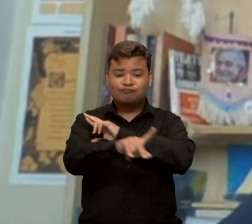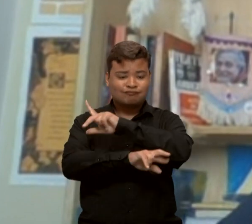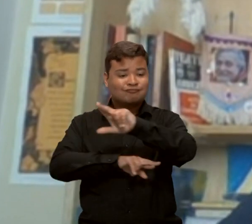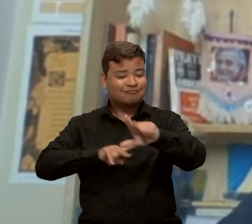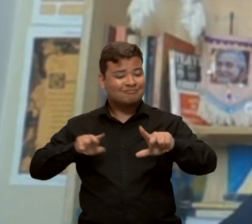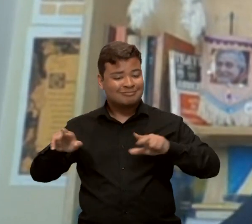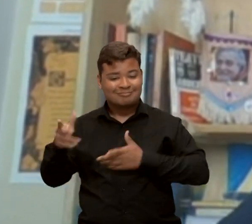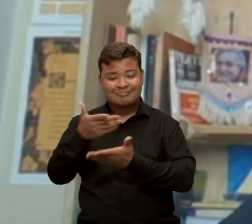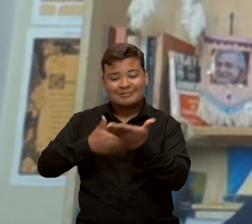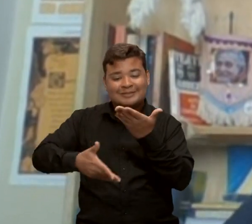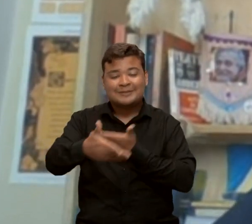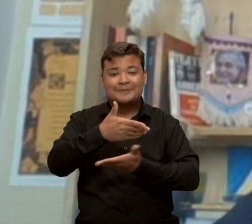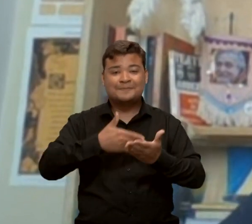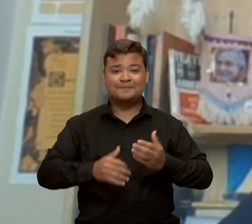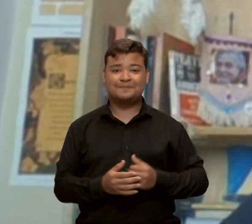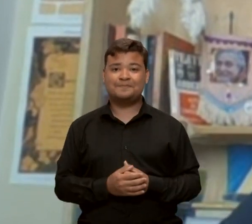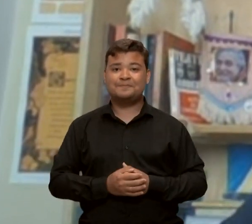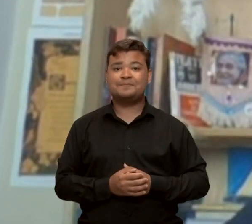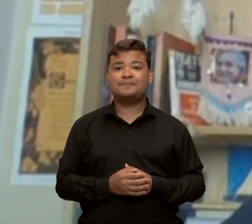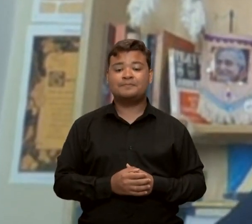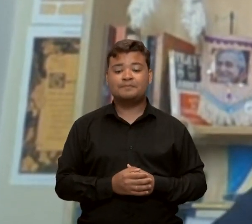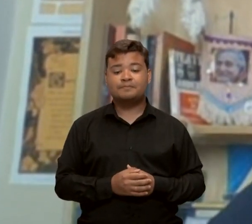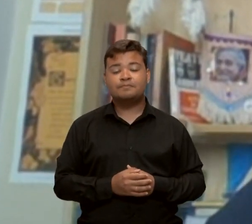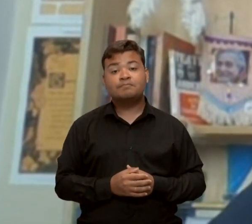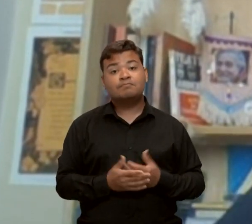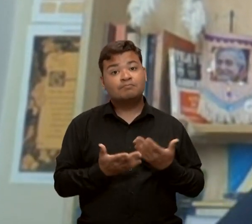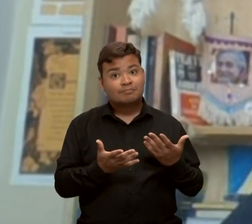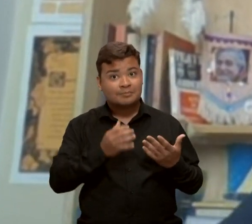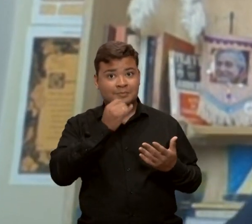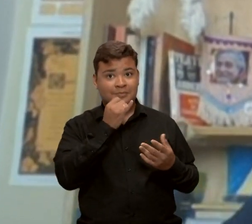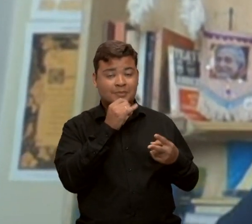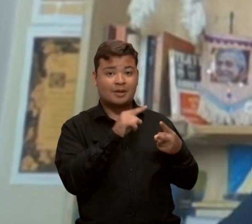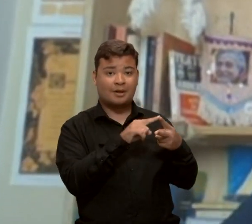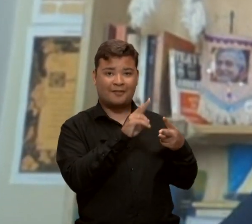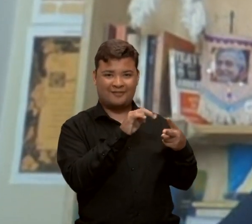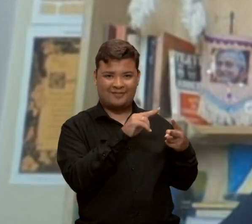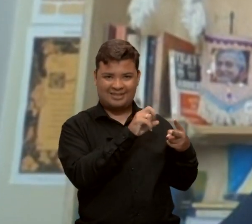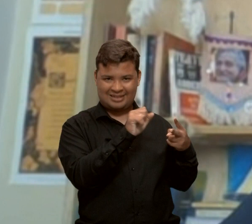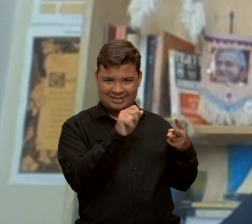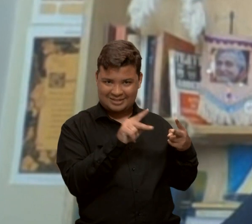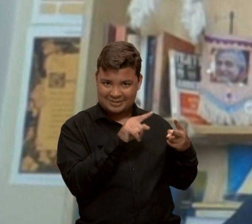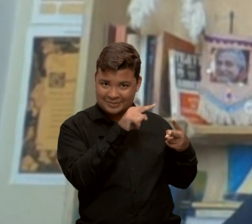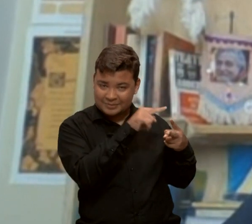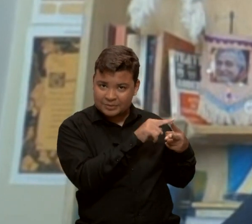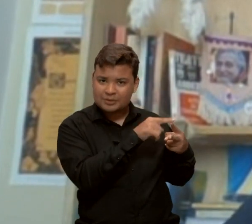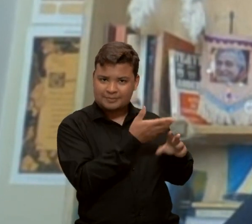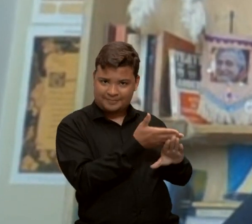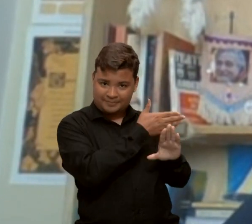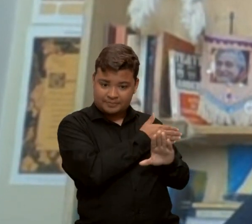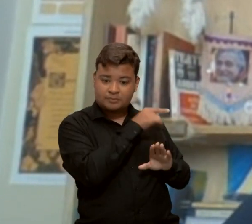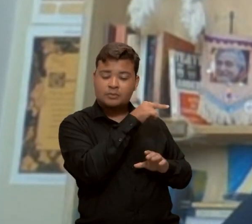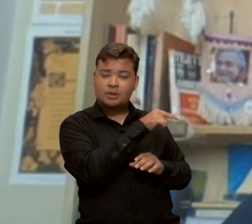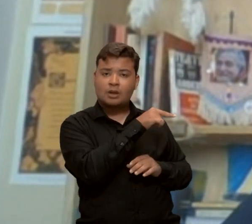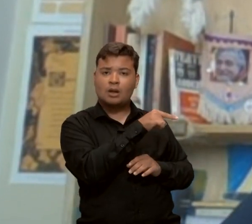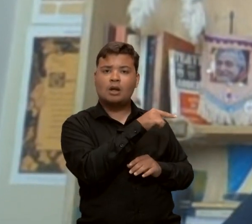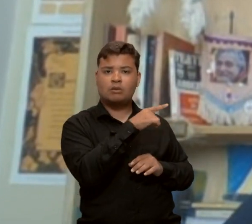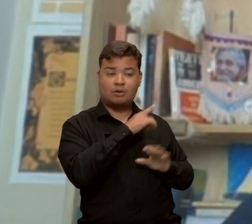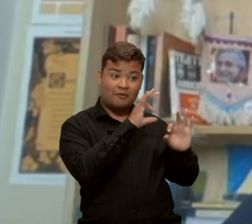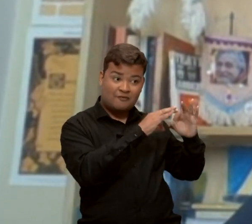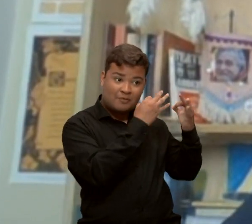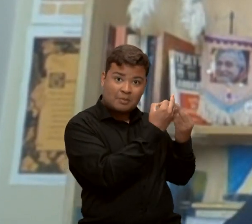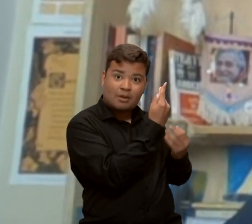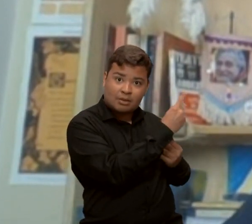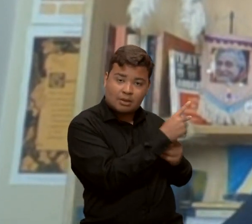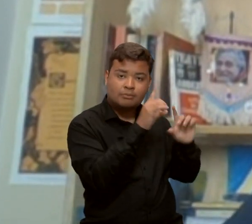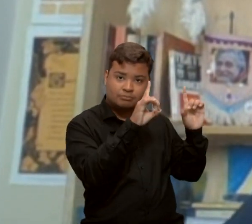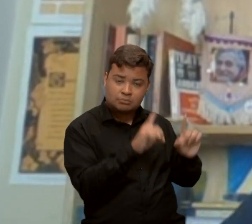experiência pessoal, além da intelectual, da acadêmica, de ter uma pessoa na minha família. Eu tenho um irmão que é autista, ele tem